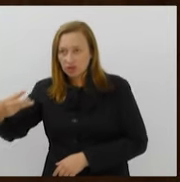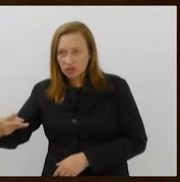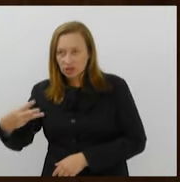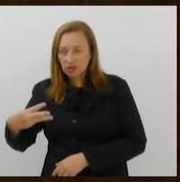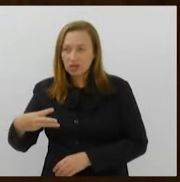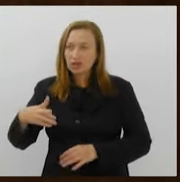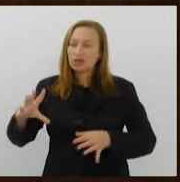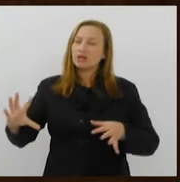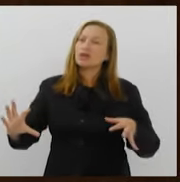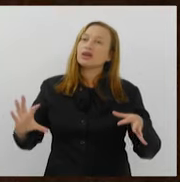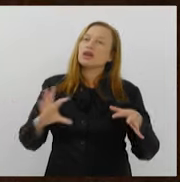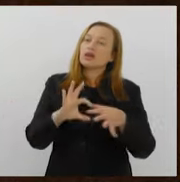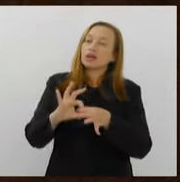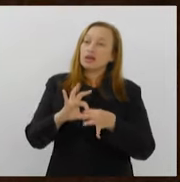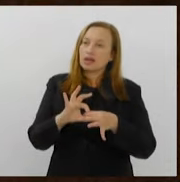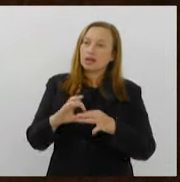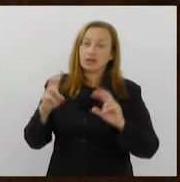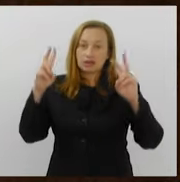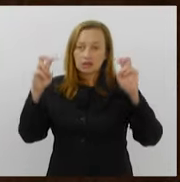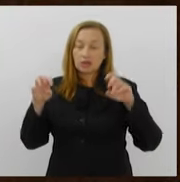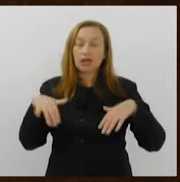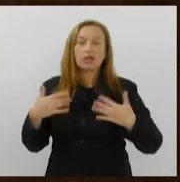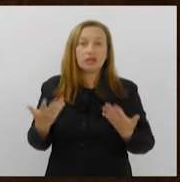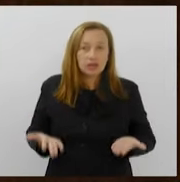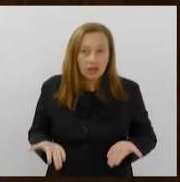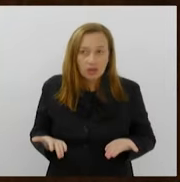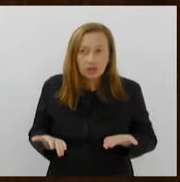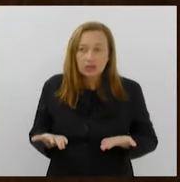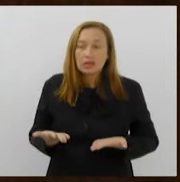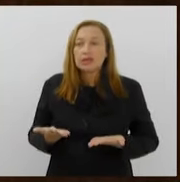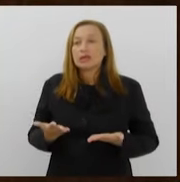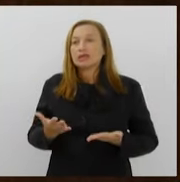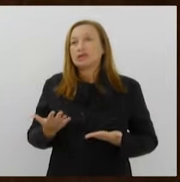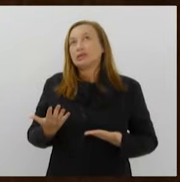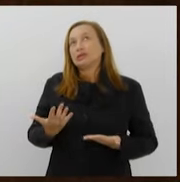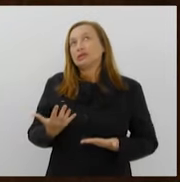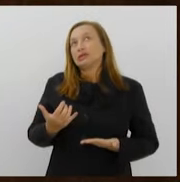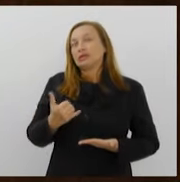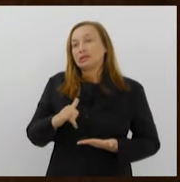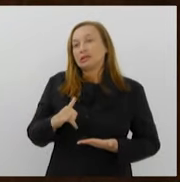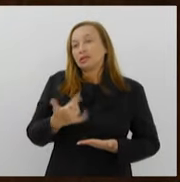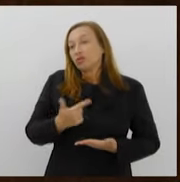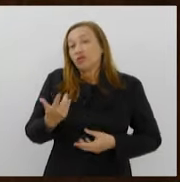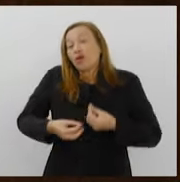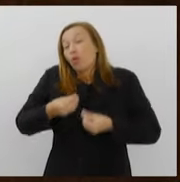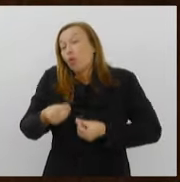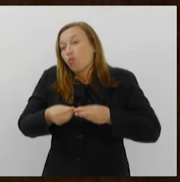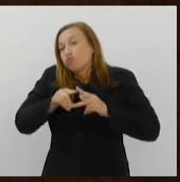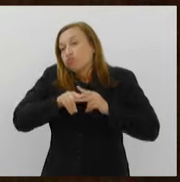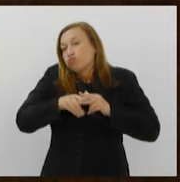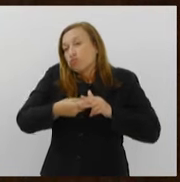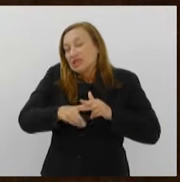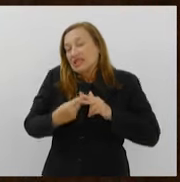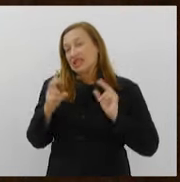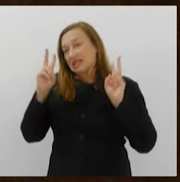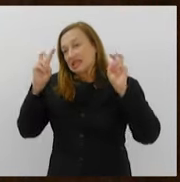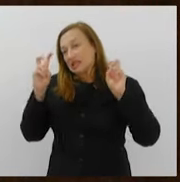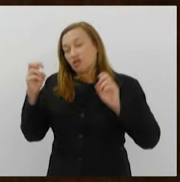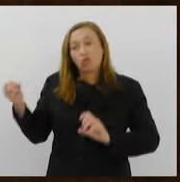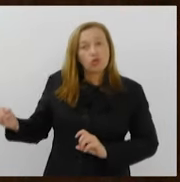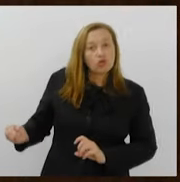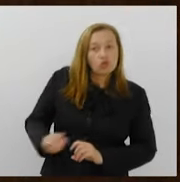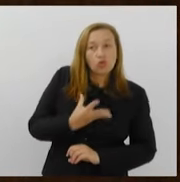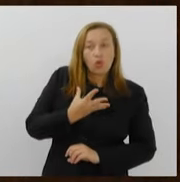essa questão. Então, se não for possível consertar essa questão através de uma nova